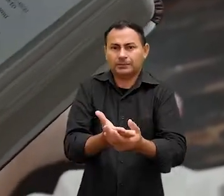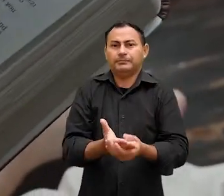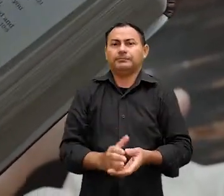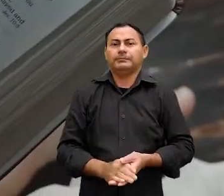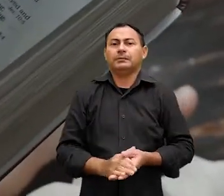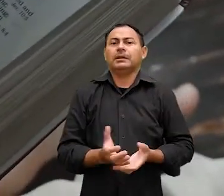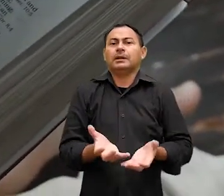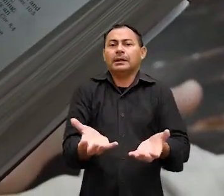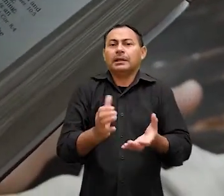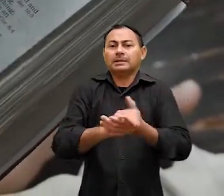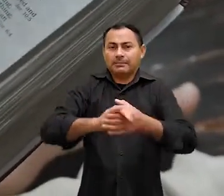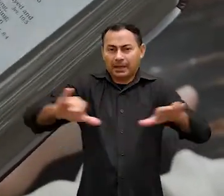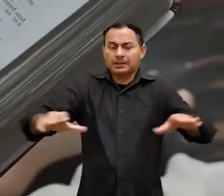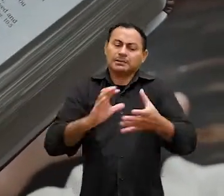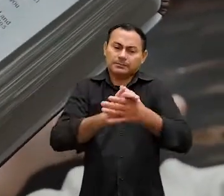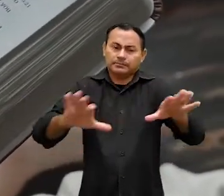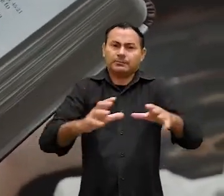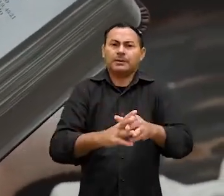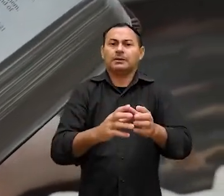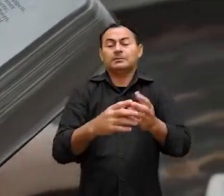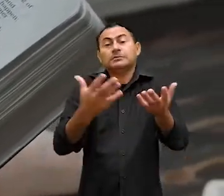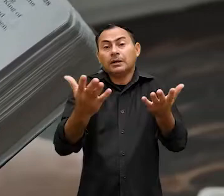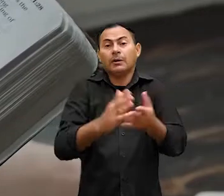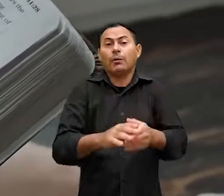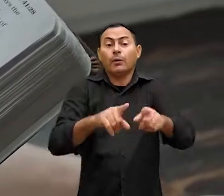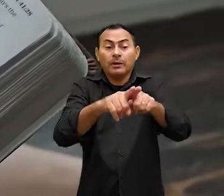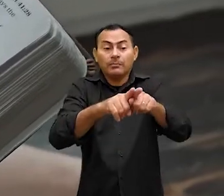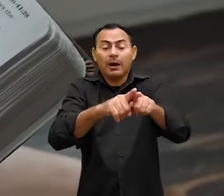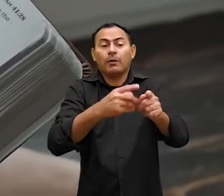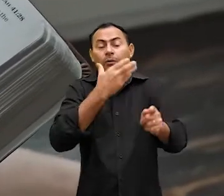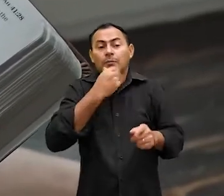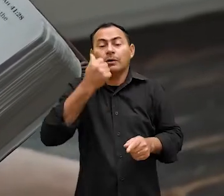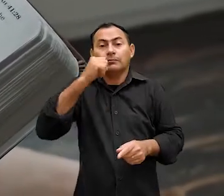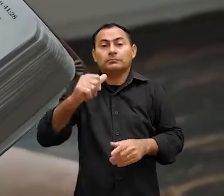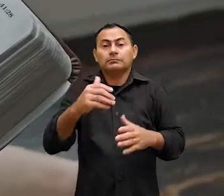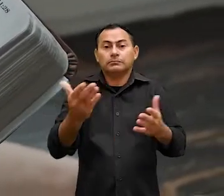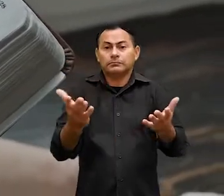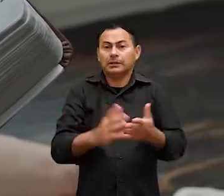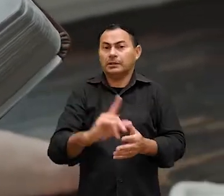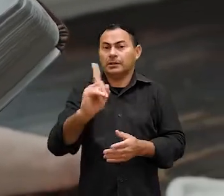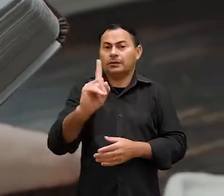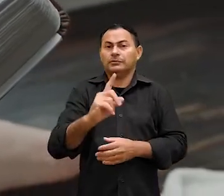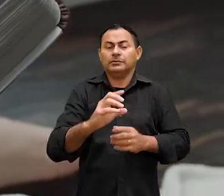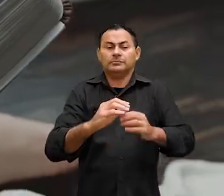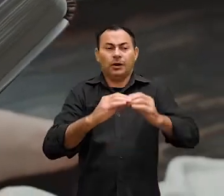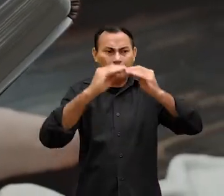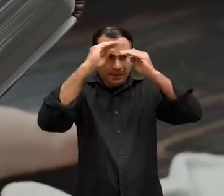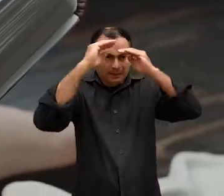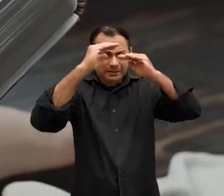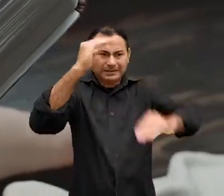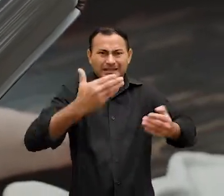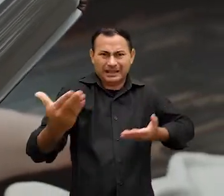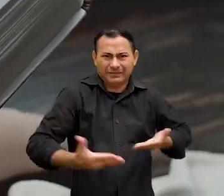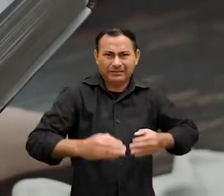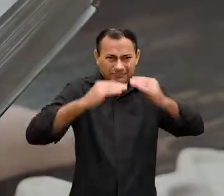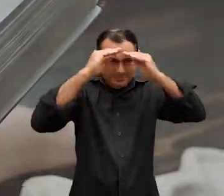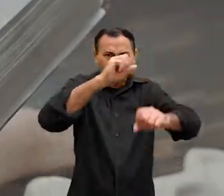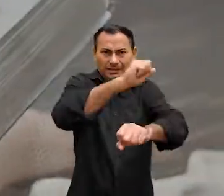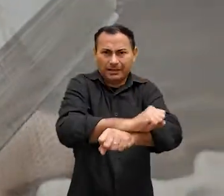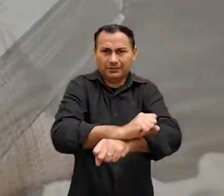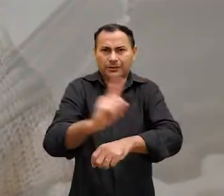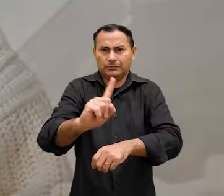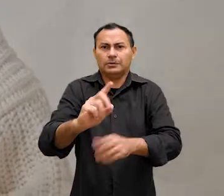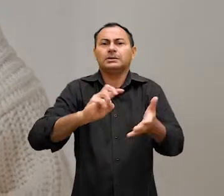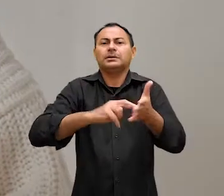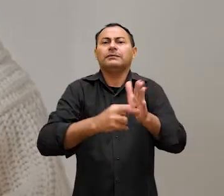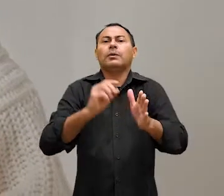separar-se, que se separe. Em tais casos, o irmão ou irmã não fica debaixo de servidão. O